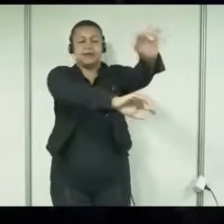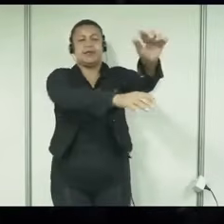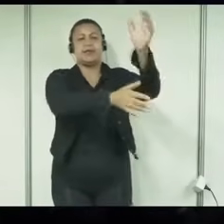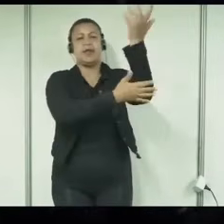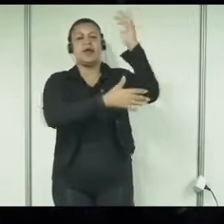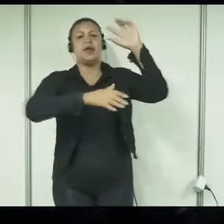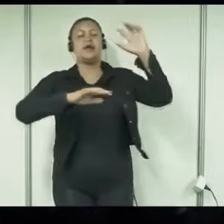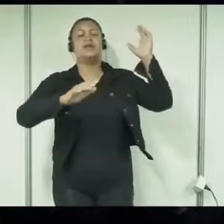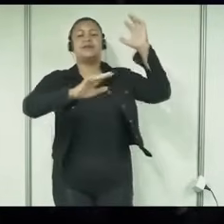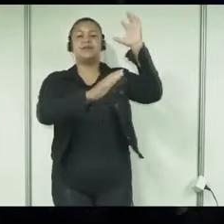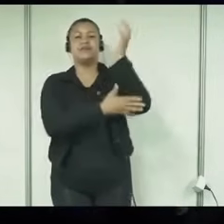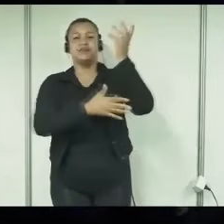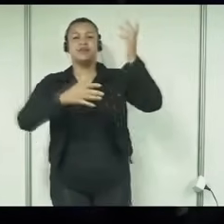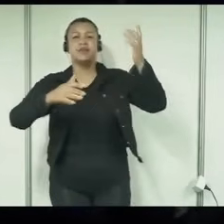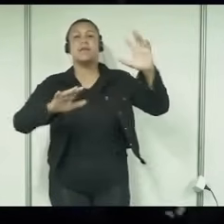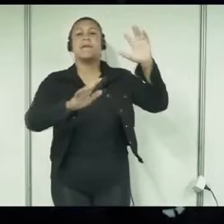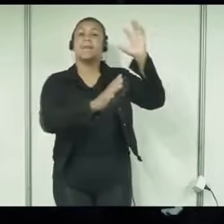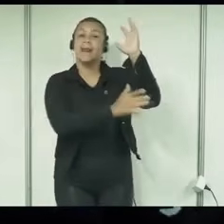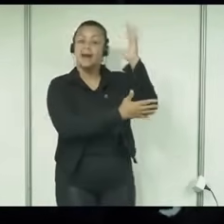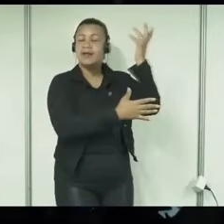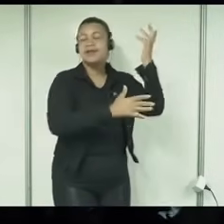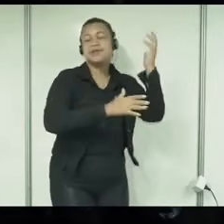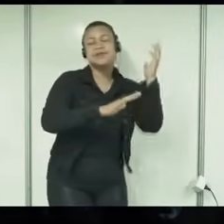Todo mundo nas palmas. Bonito.